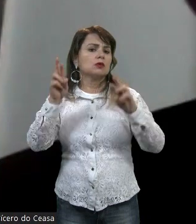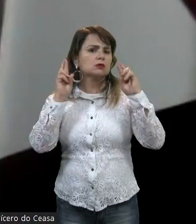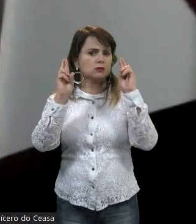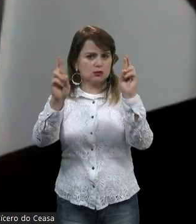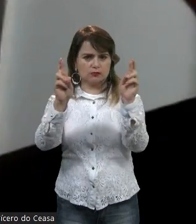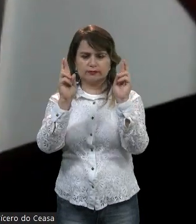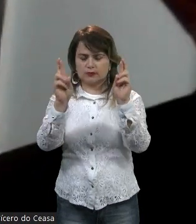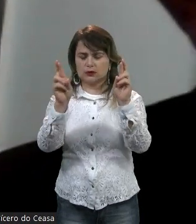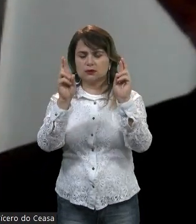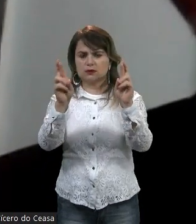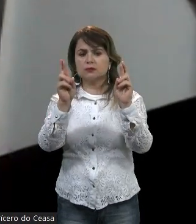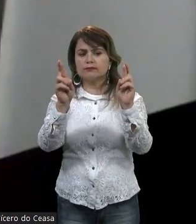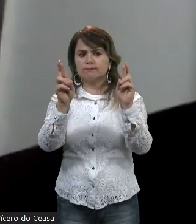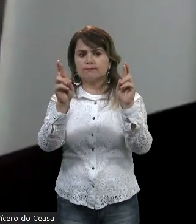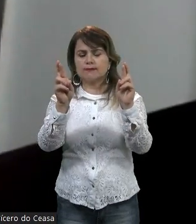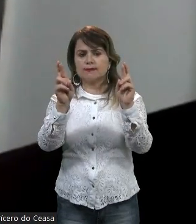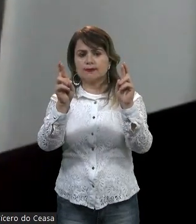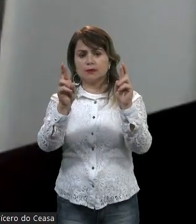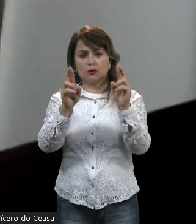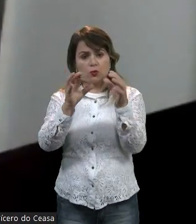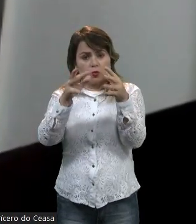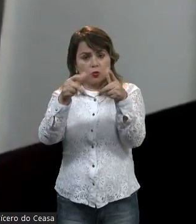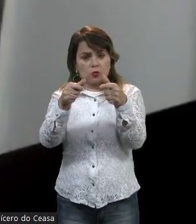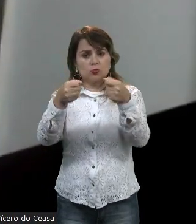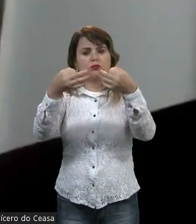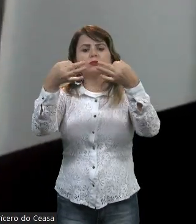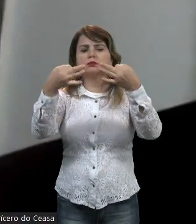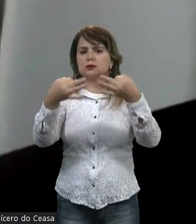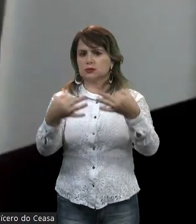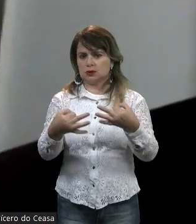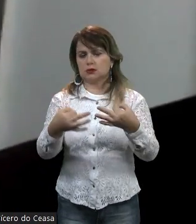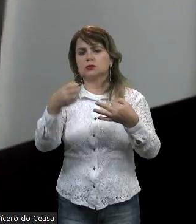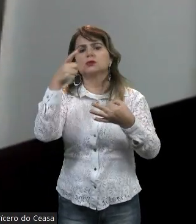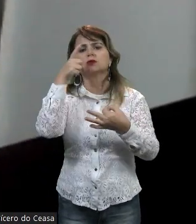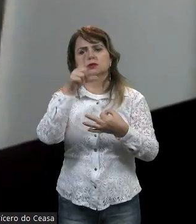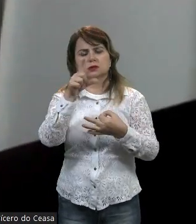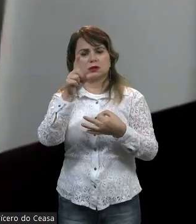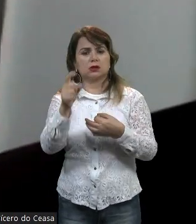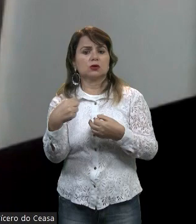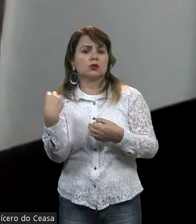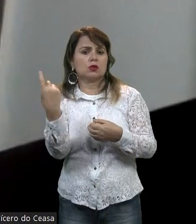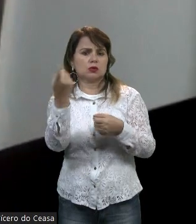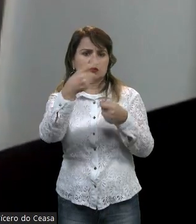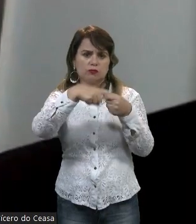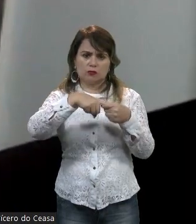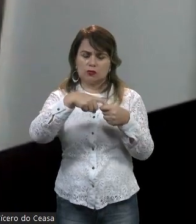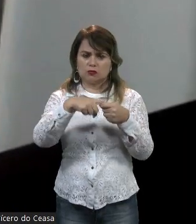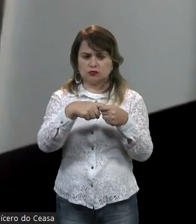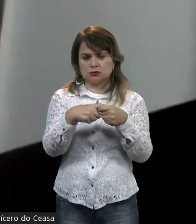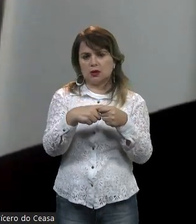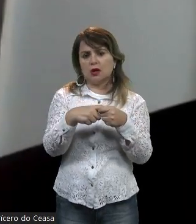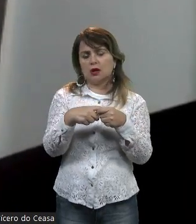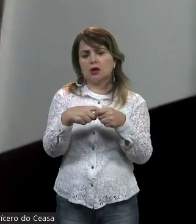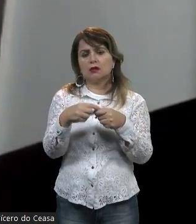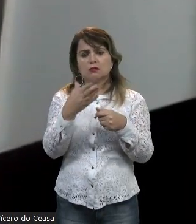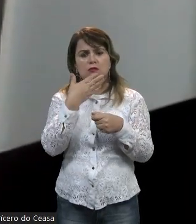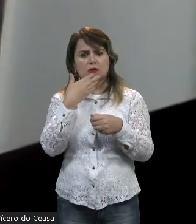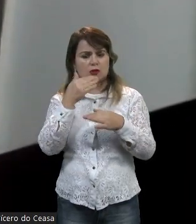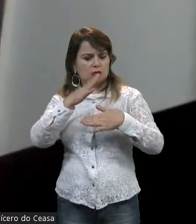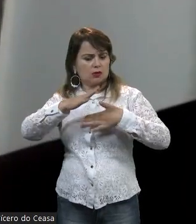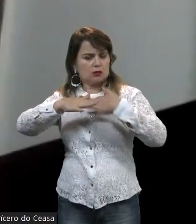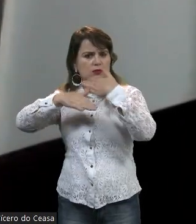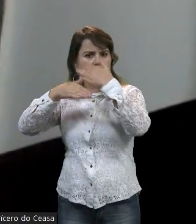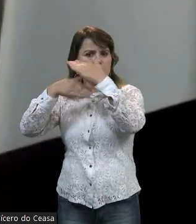que tudo dê certo e que não possamos ter que voltar, dar passo para trás, e sim, sempre